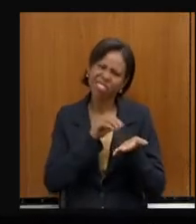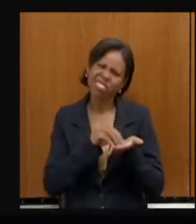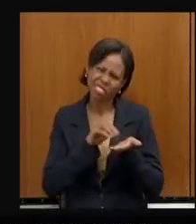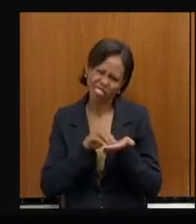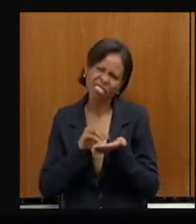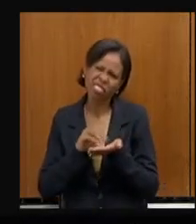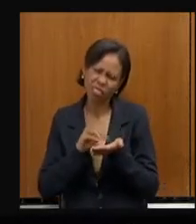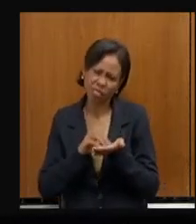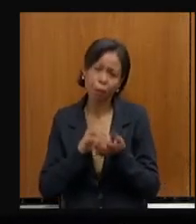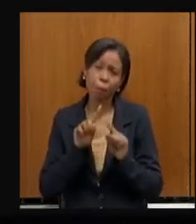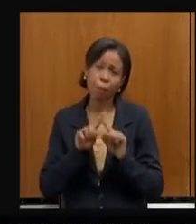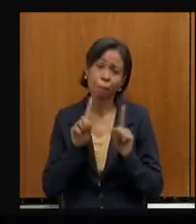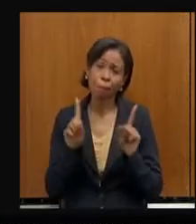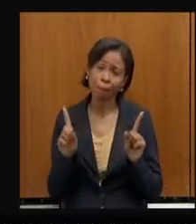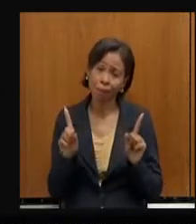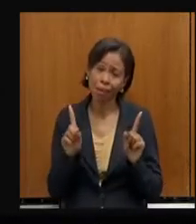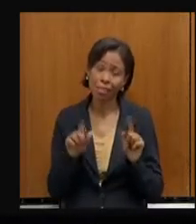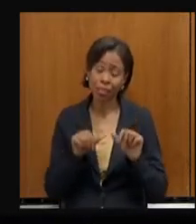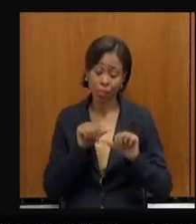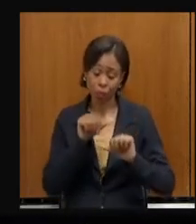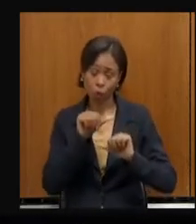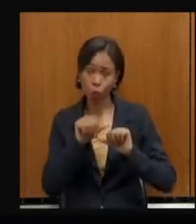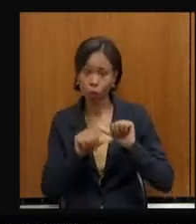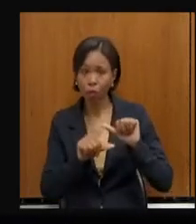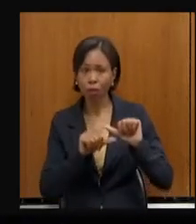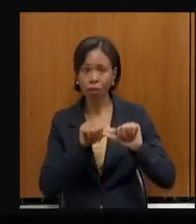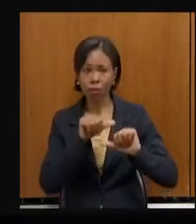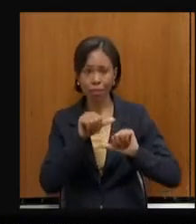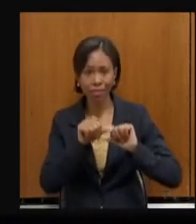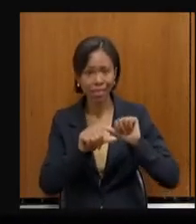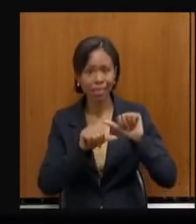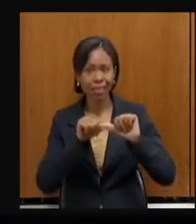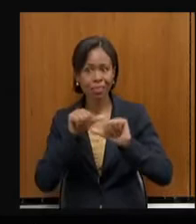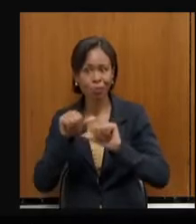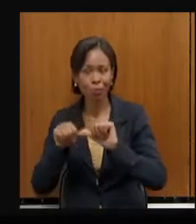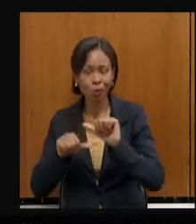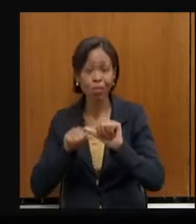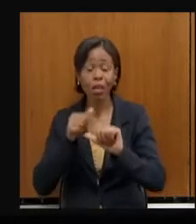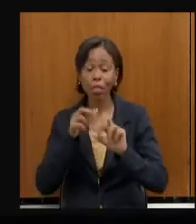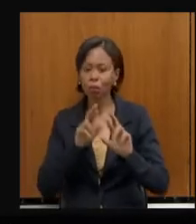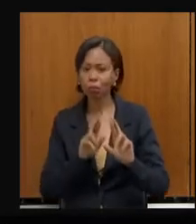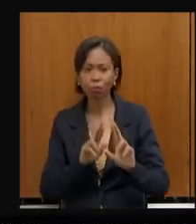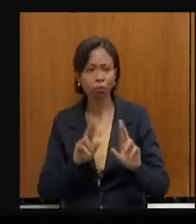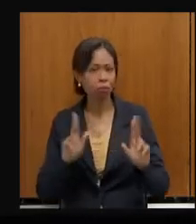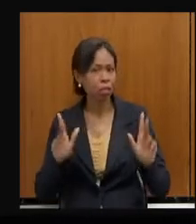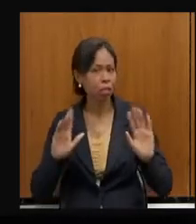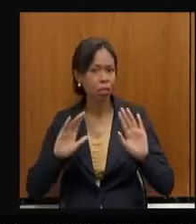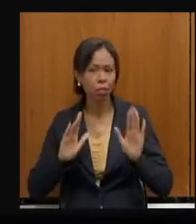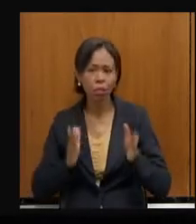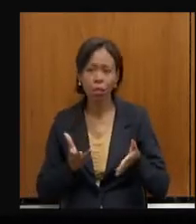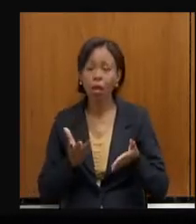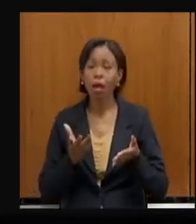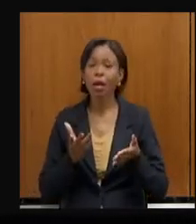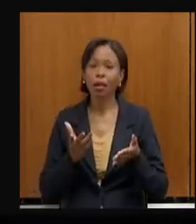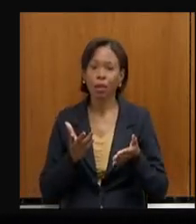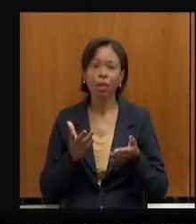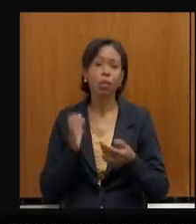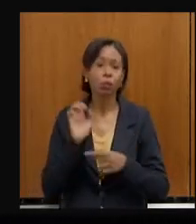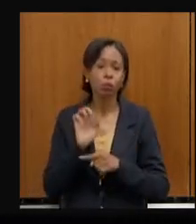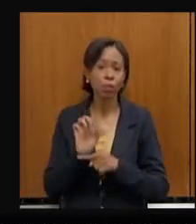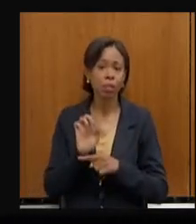toda essa mudança presidente que tem acontecendo a diferença que é um partido